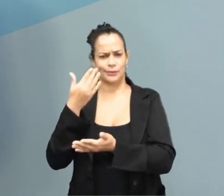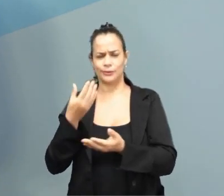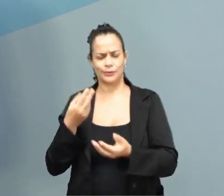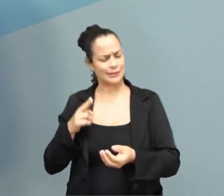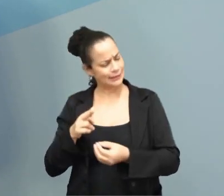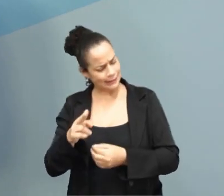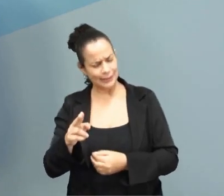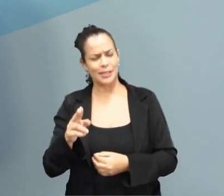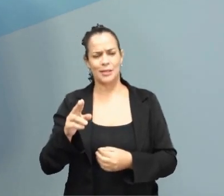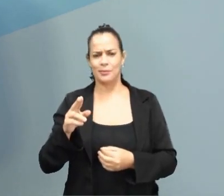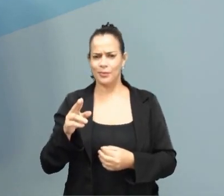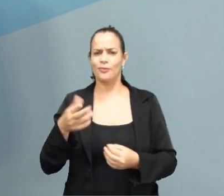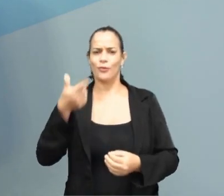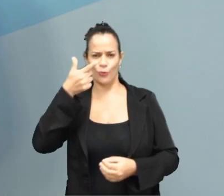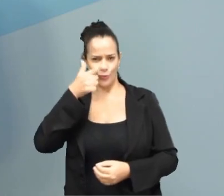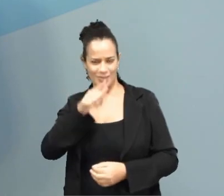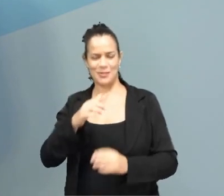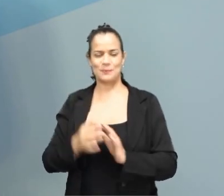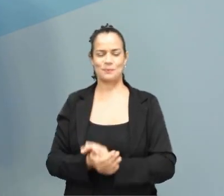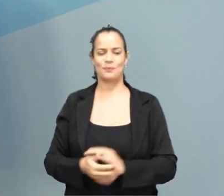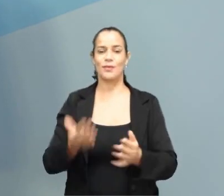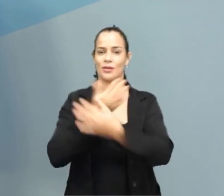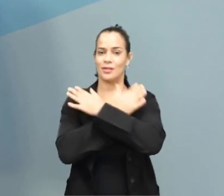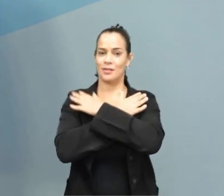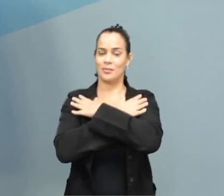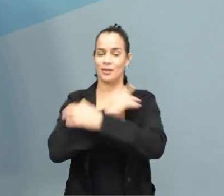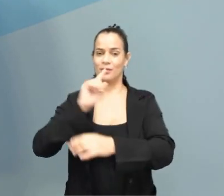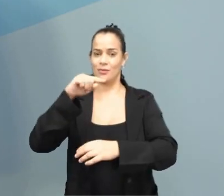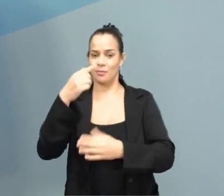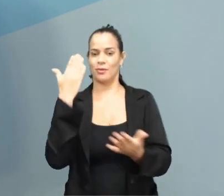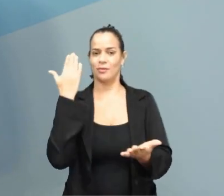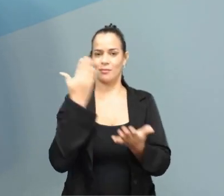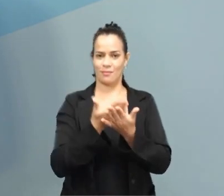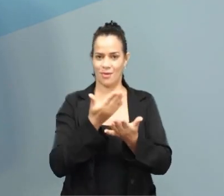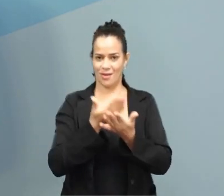dar um show. Um grande abraço, até o nosso próximo